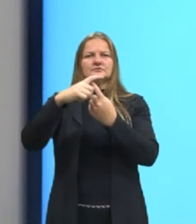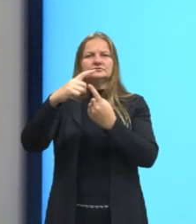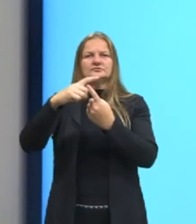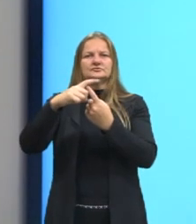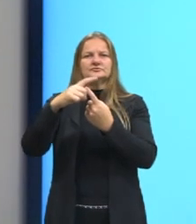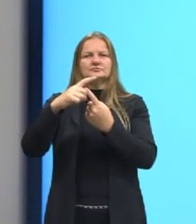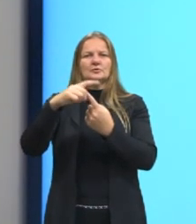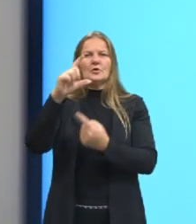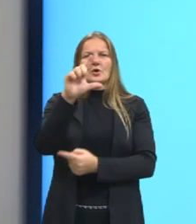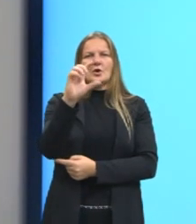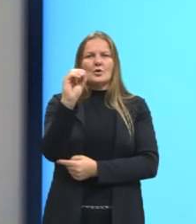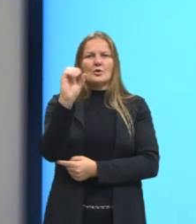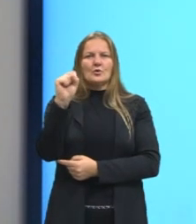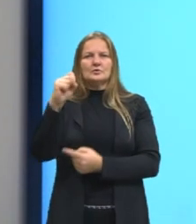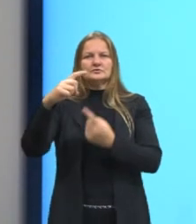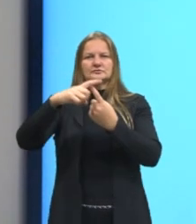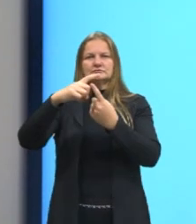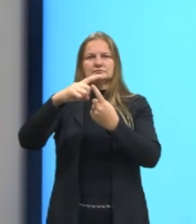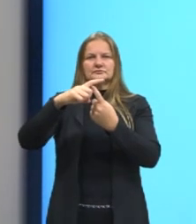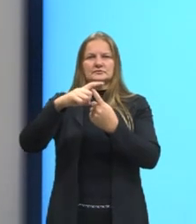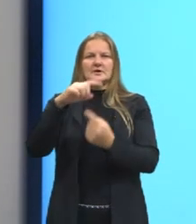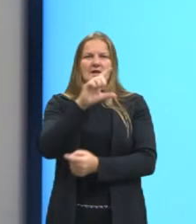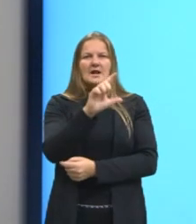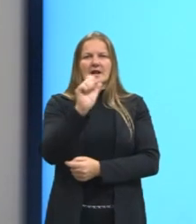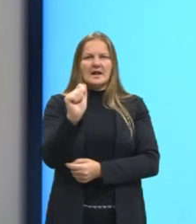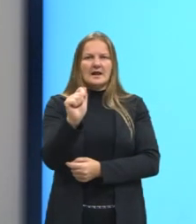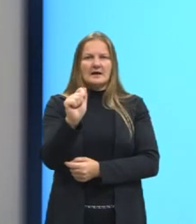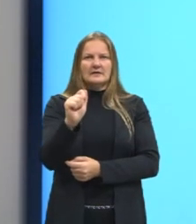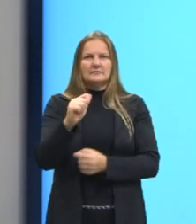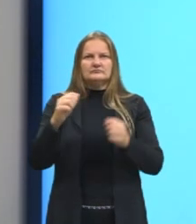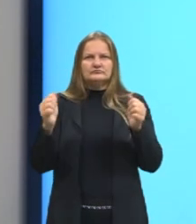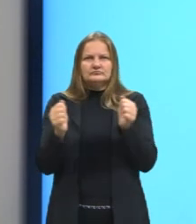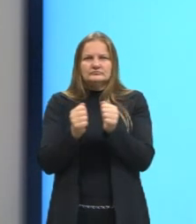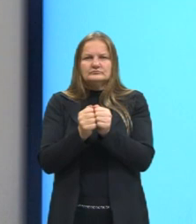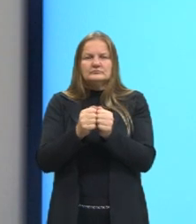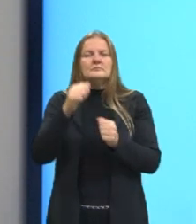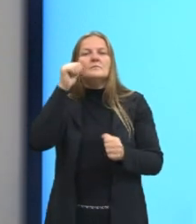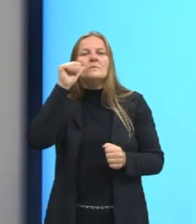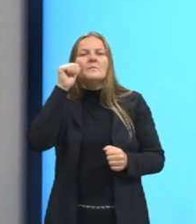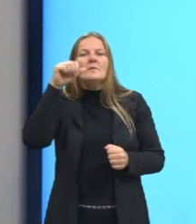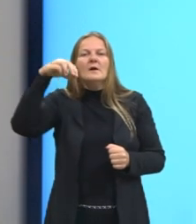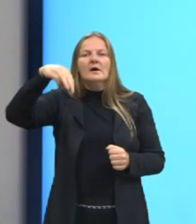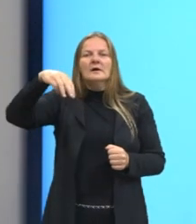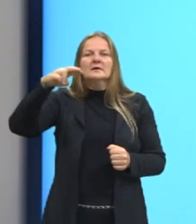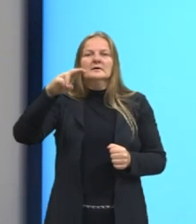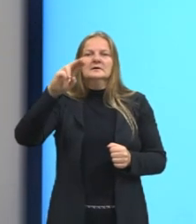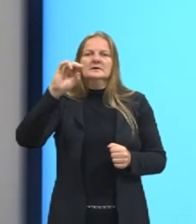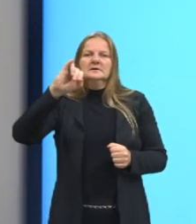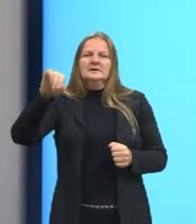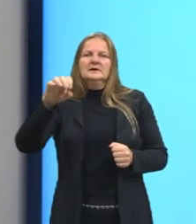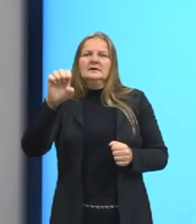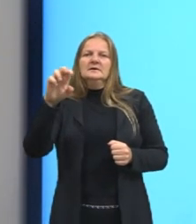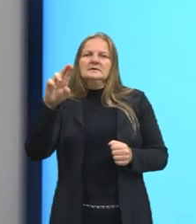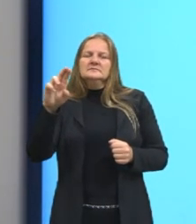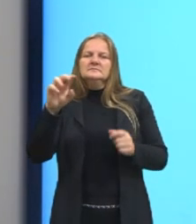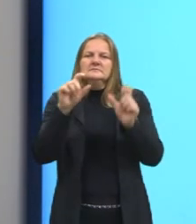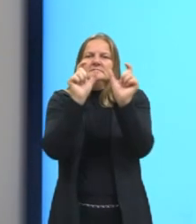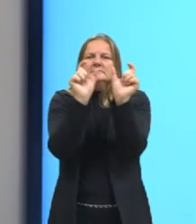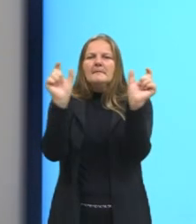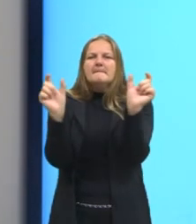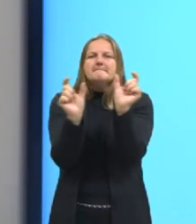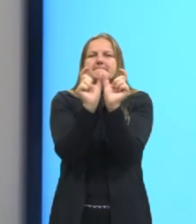tá E lá ele tá acompanhando a palavra morrer as duas palavras